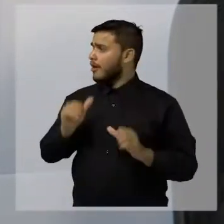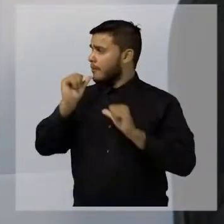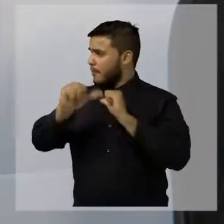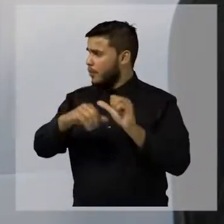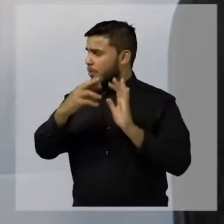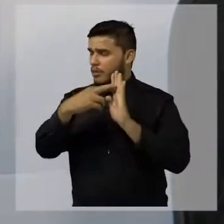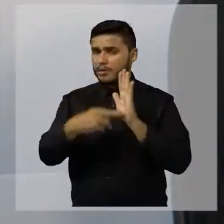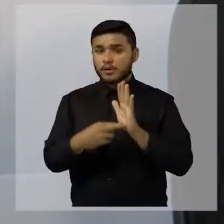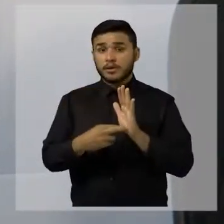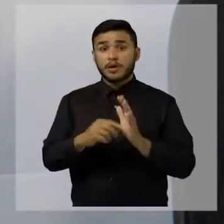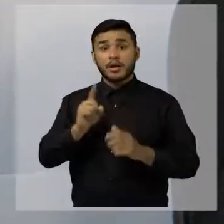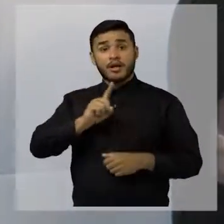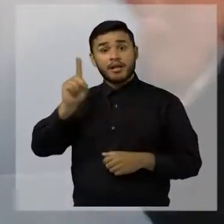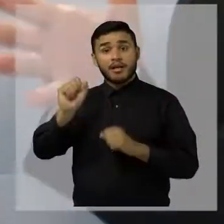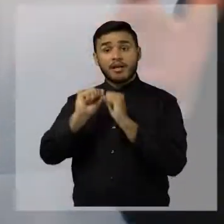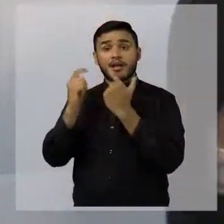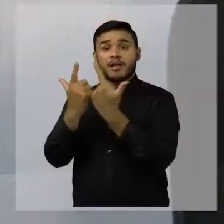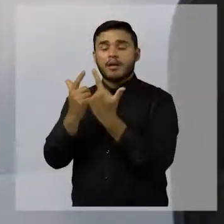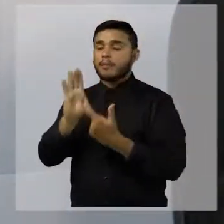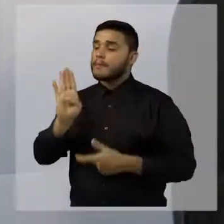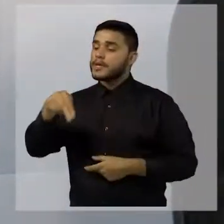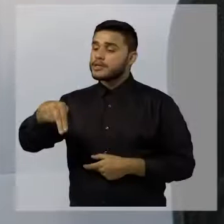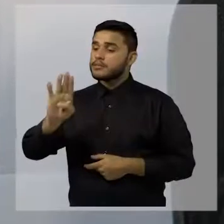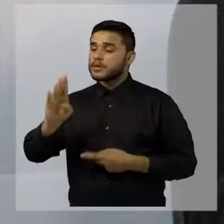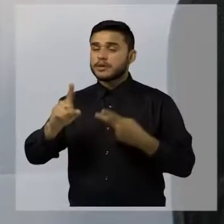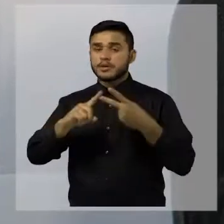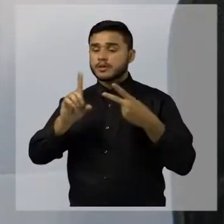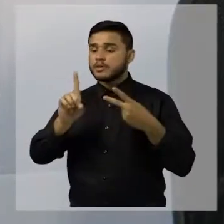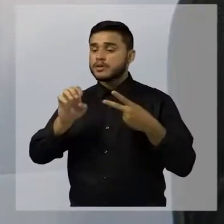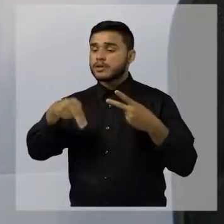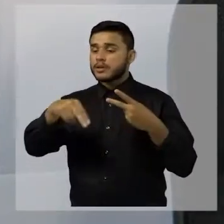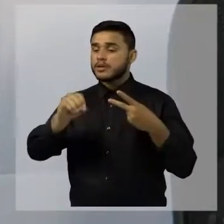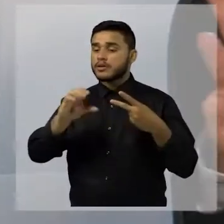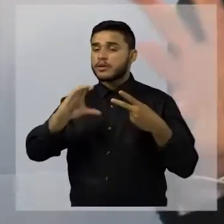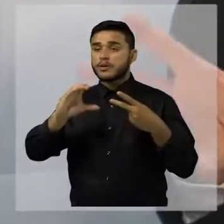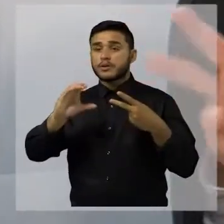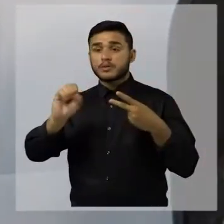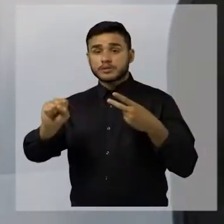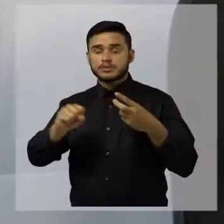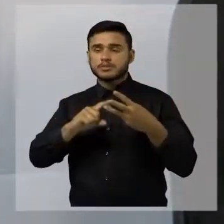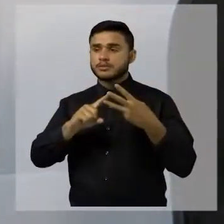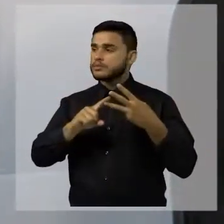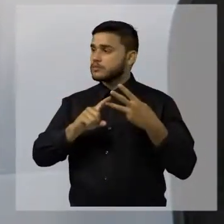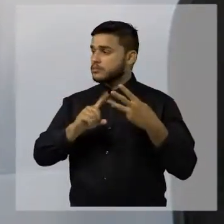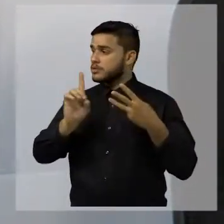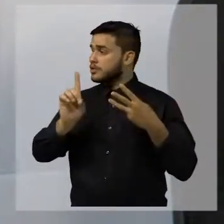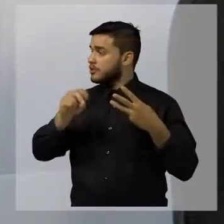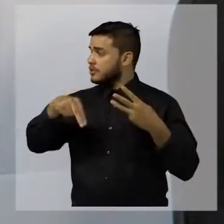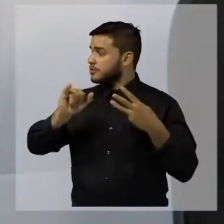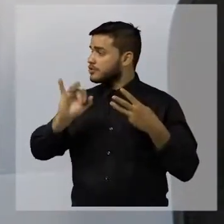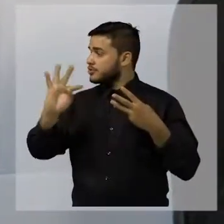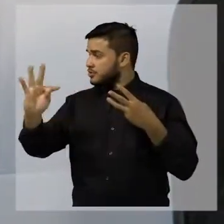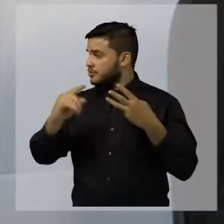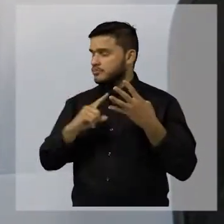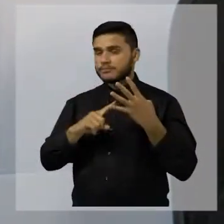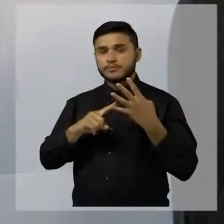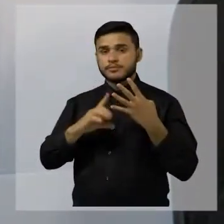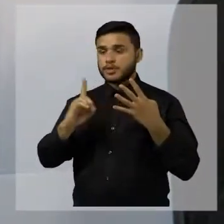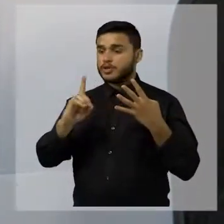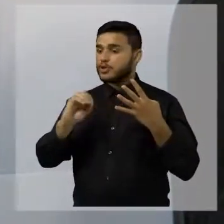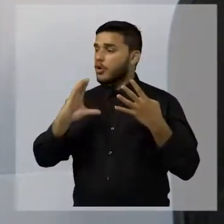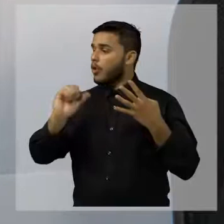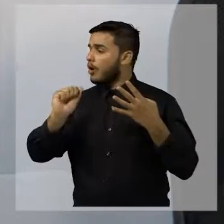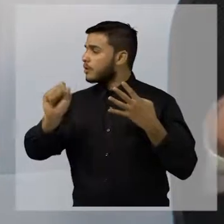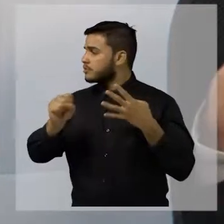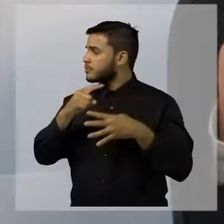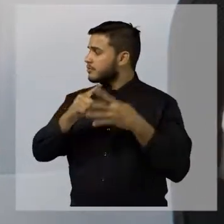da manutenção do BNB, do DENOX, da DOCAS, e entre outros mais, DENIT. É interessante